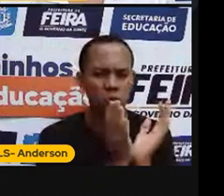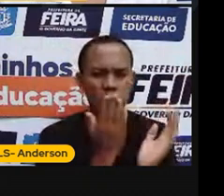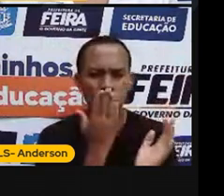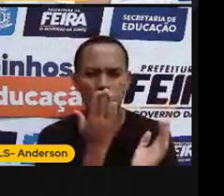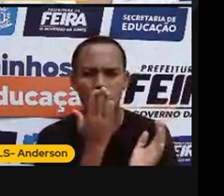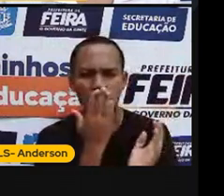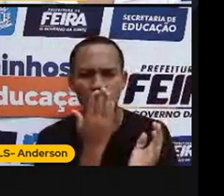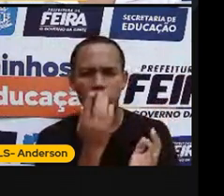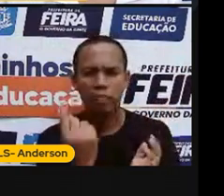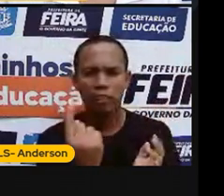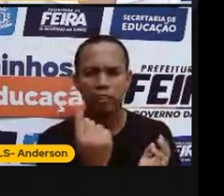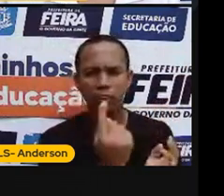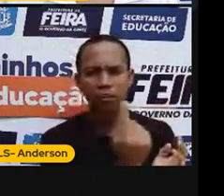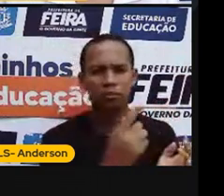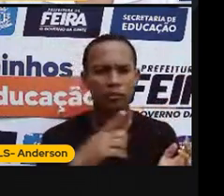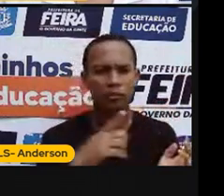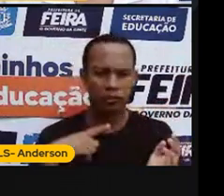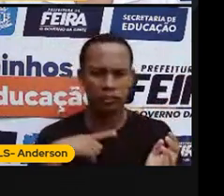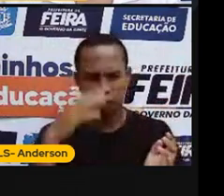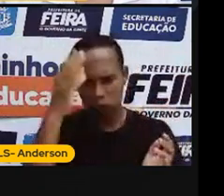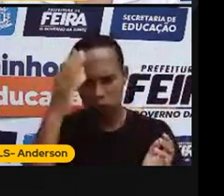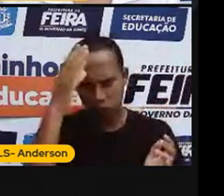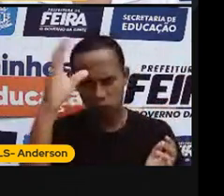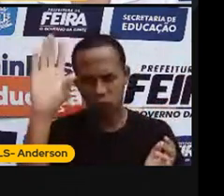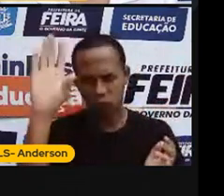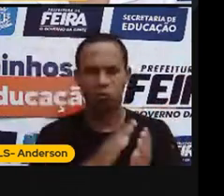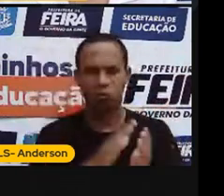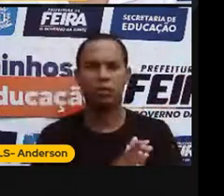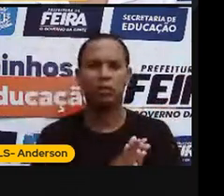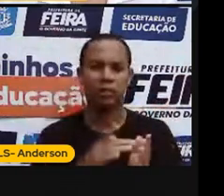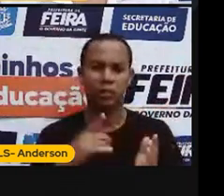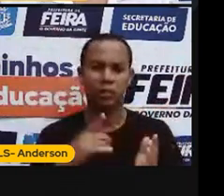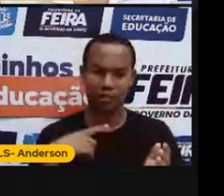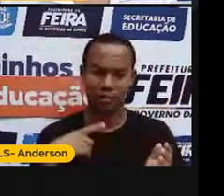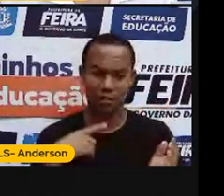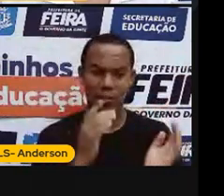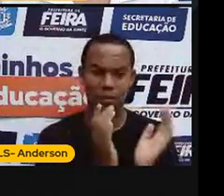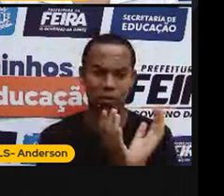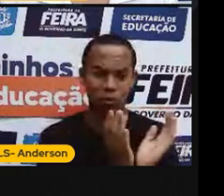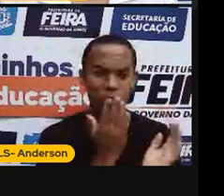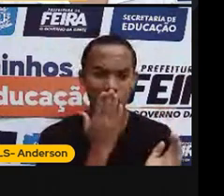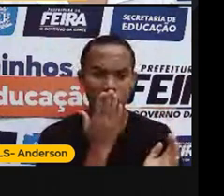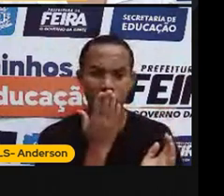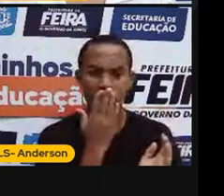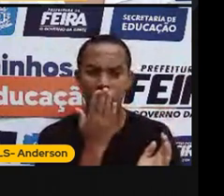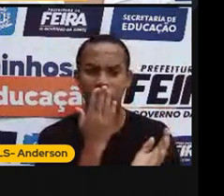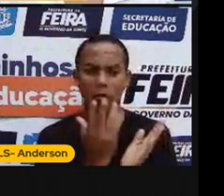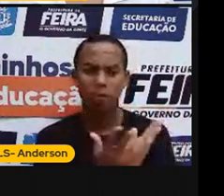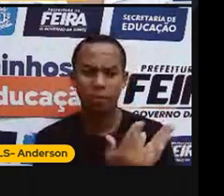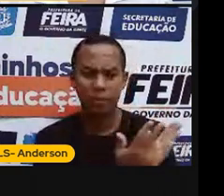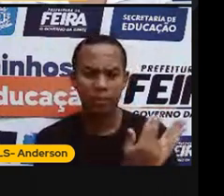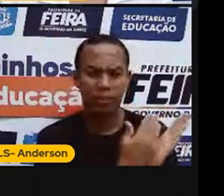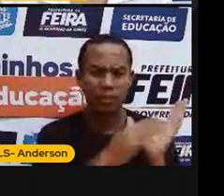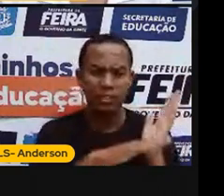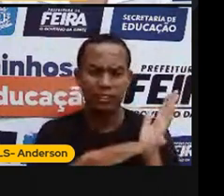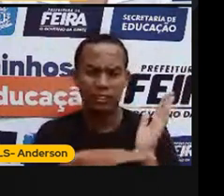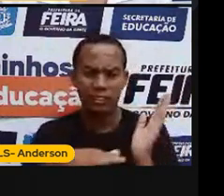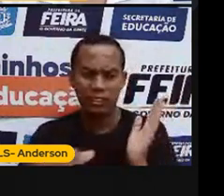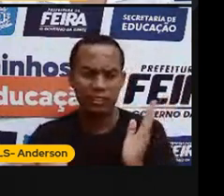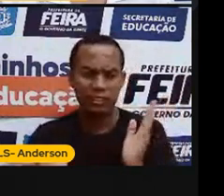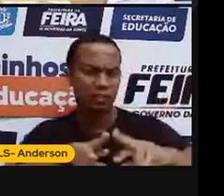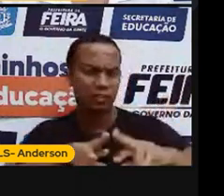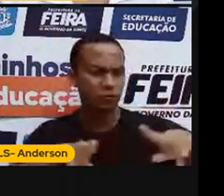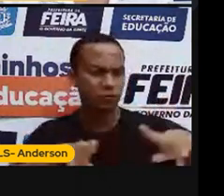cada tribo, aplica os seus costumes nos desenhos. Existem grupos, né, que optam por pintar as crianças diferentes dos